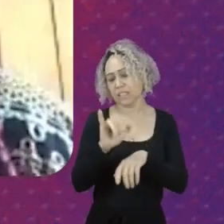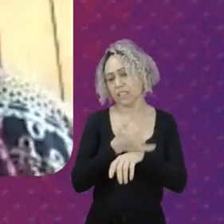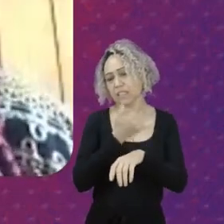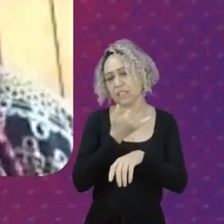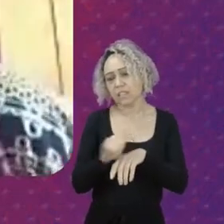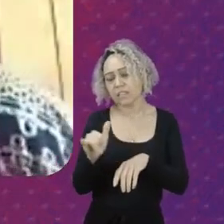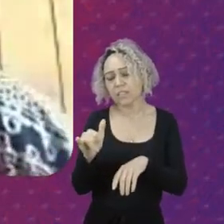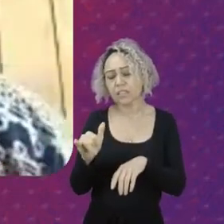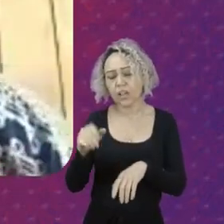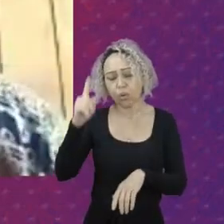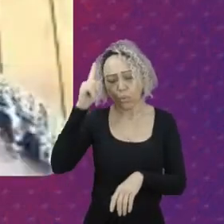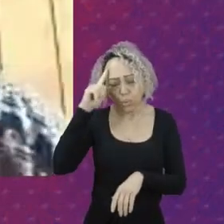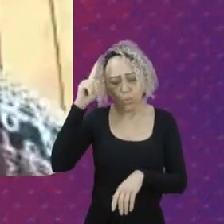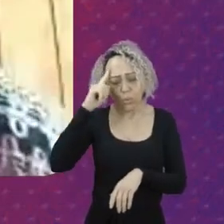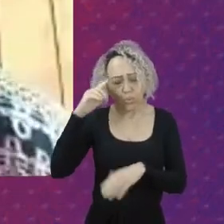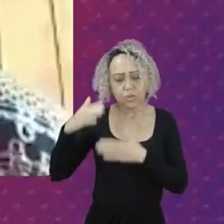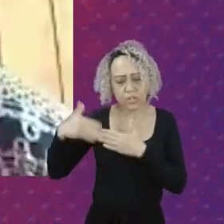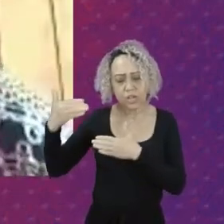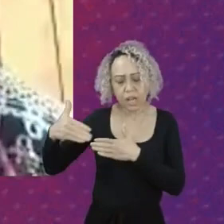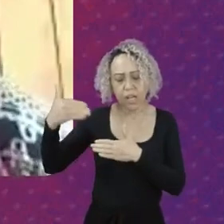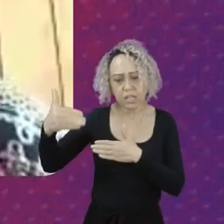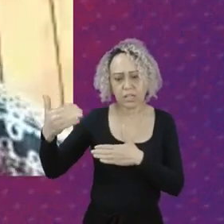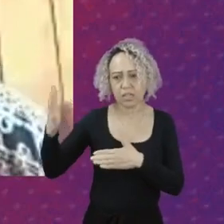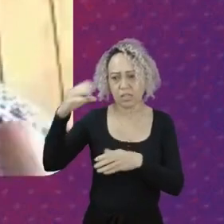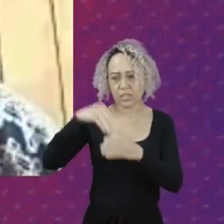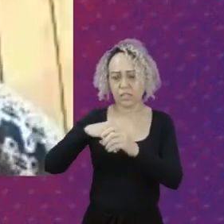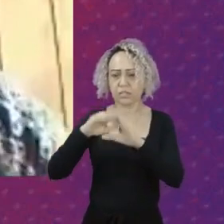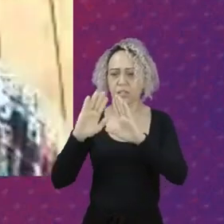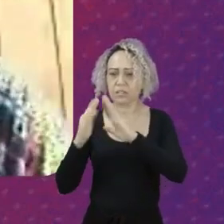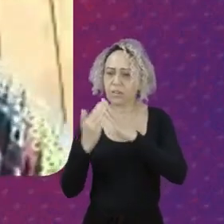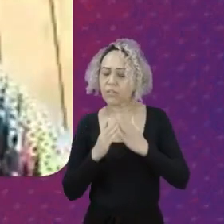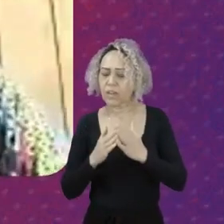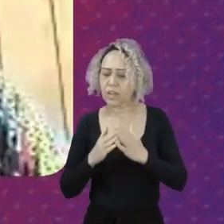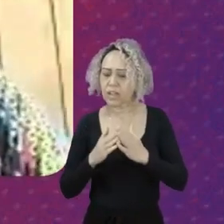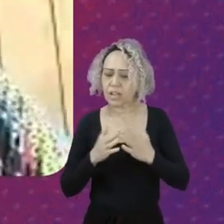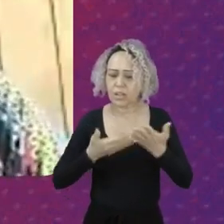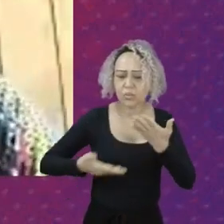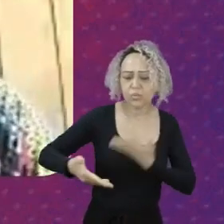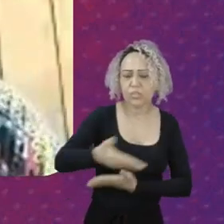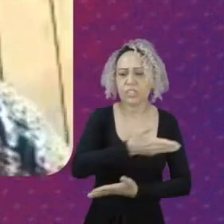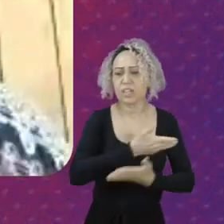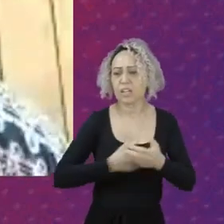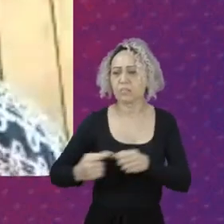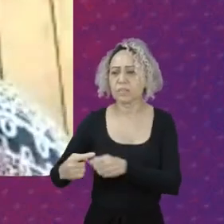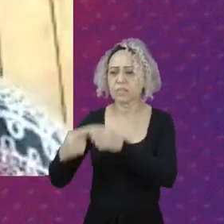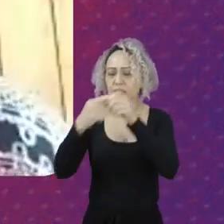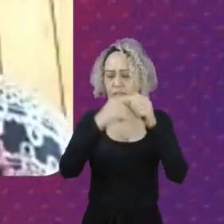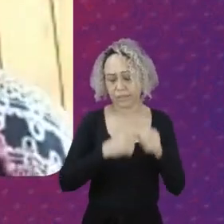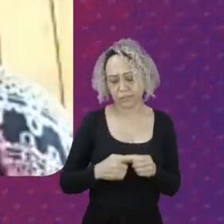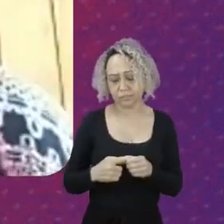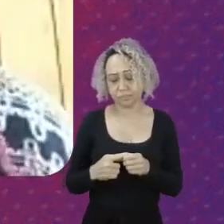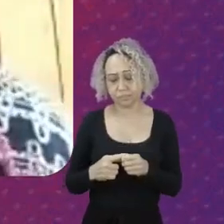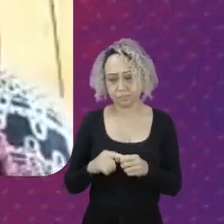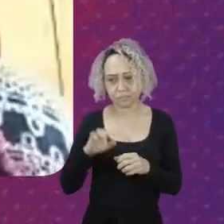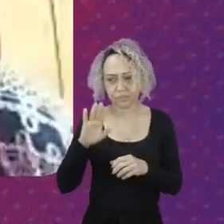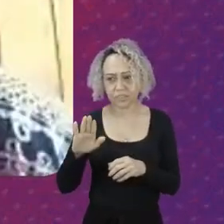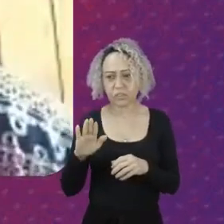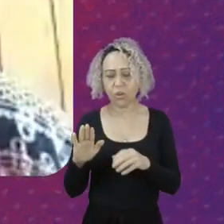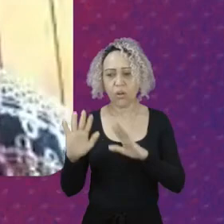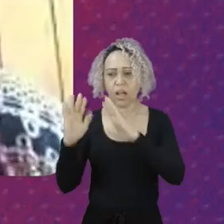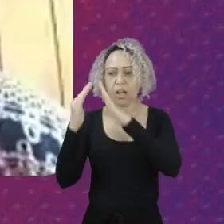das favelas e no diálogo com toda a cidade. Então, não há mais ambiente para que a favela não